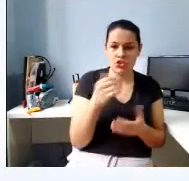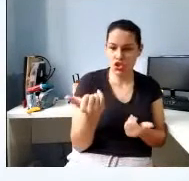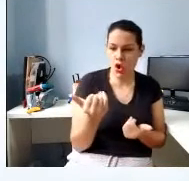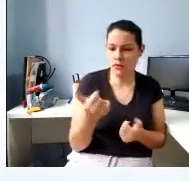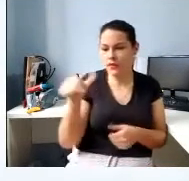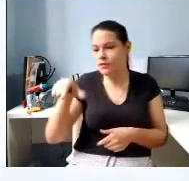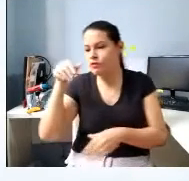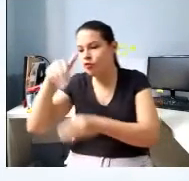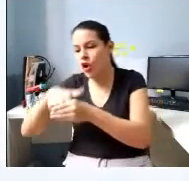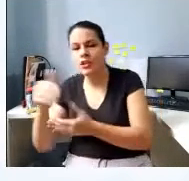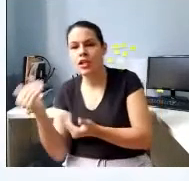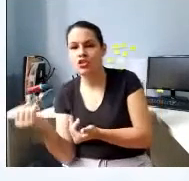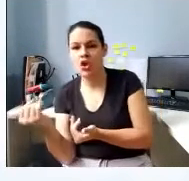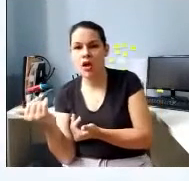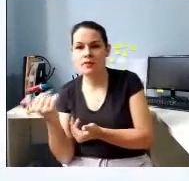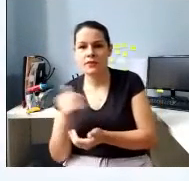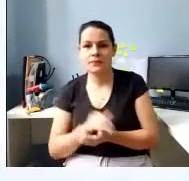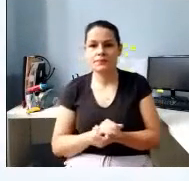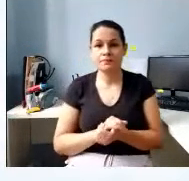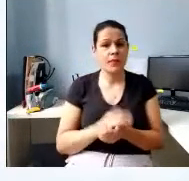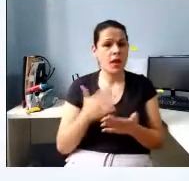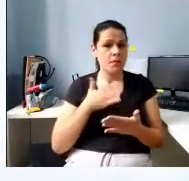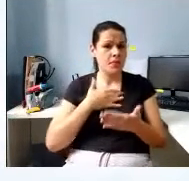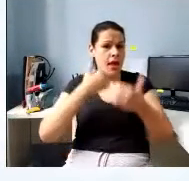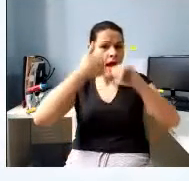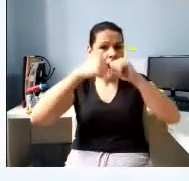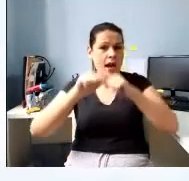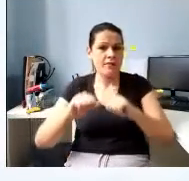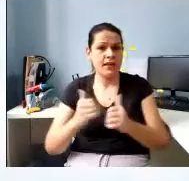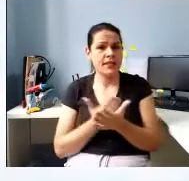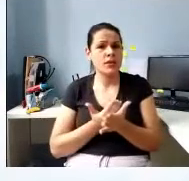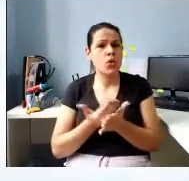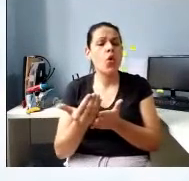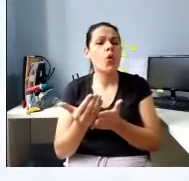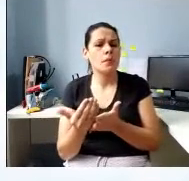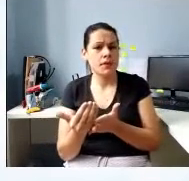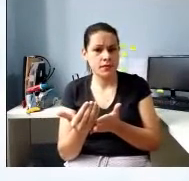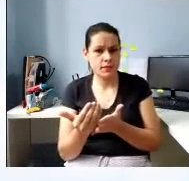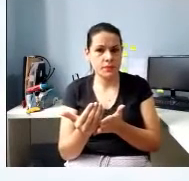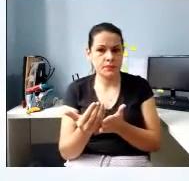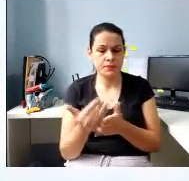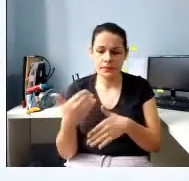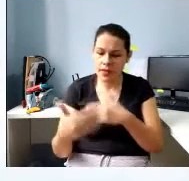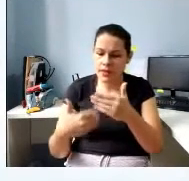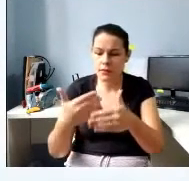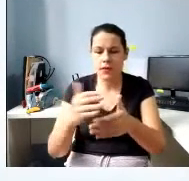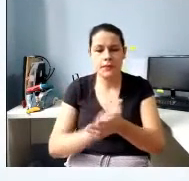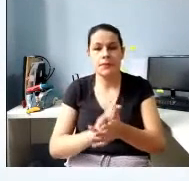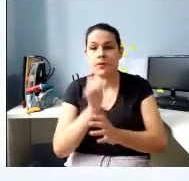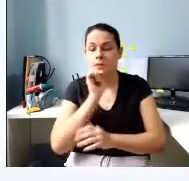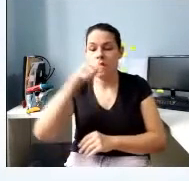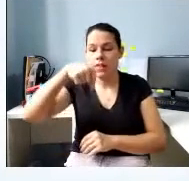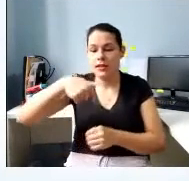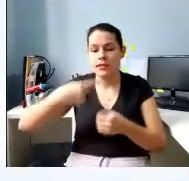nessas eleições. Minha avaliação inicial desses processos. Aqui, por exemplo, em Curitiba, nós tivemos